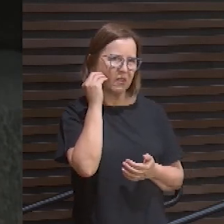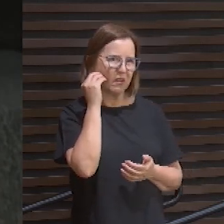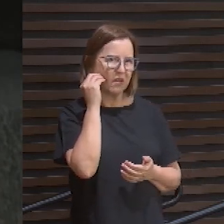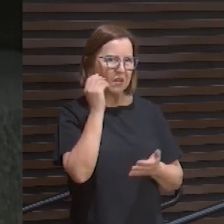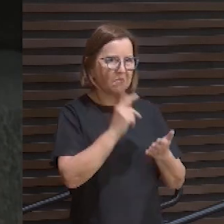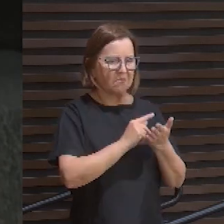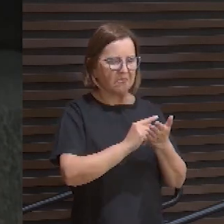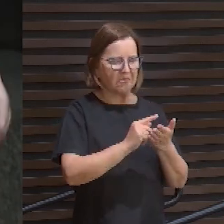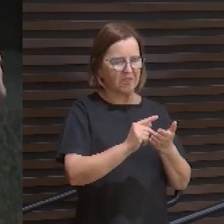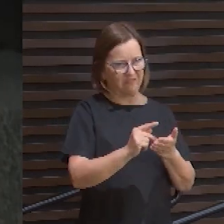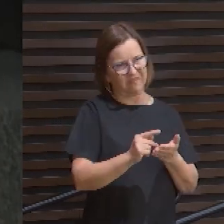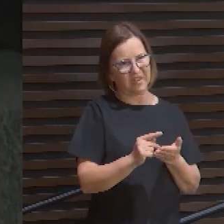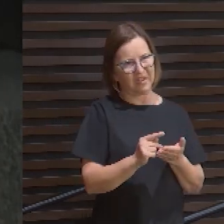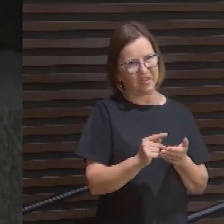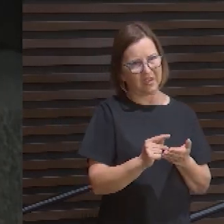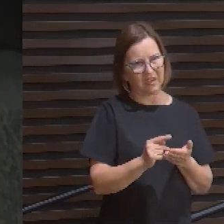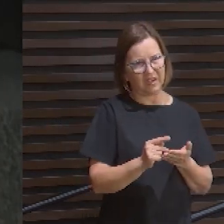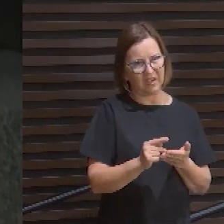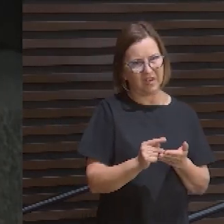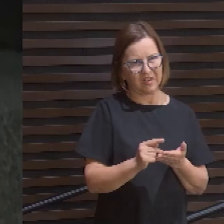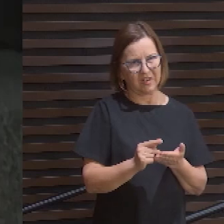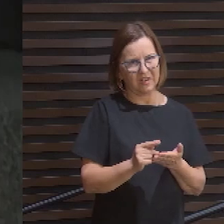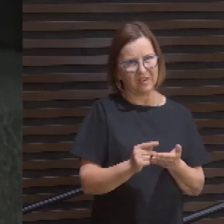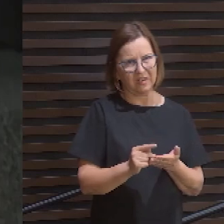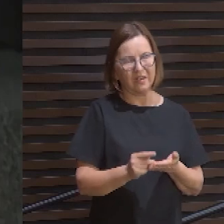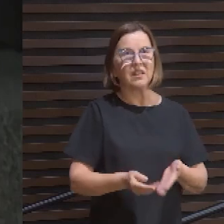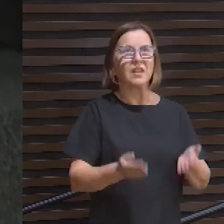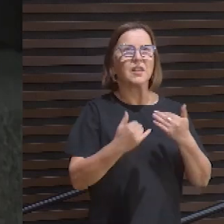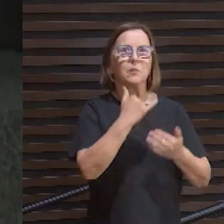purificar ou ser perdoado de pecados.